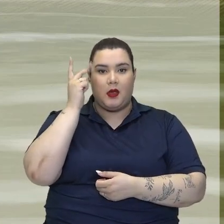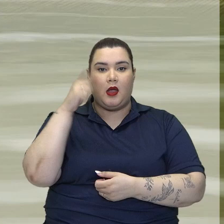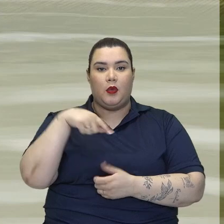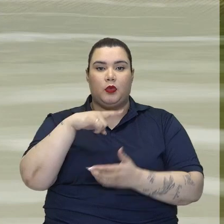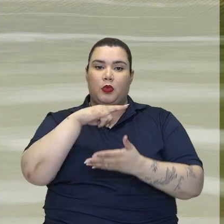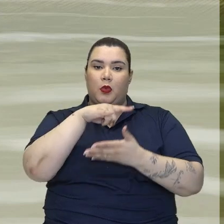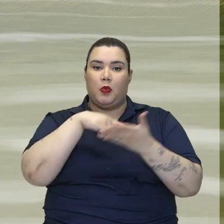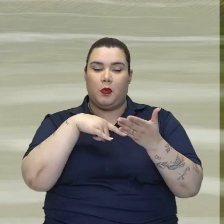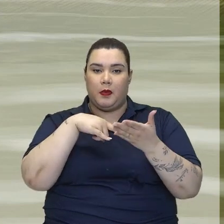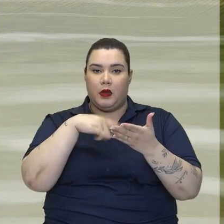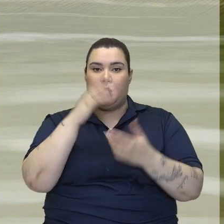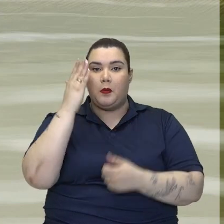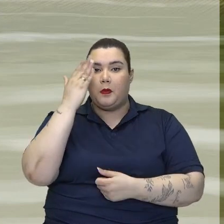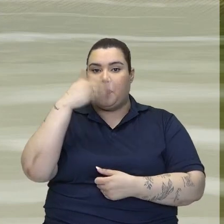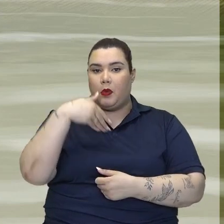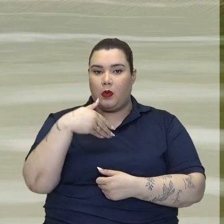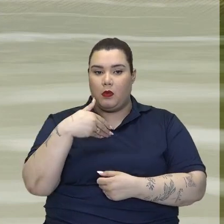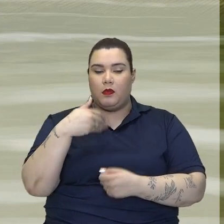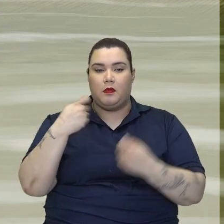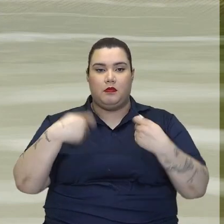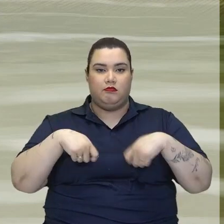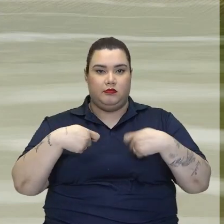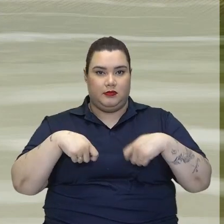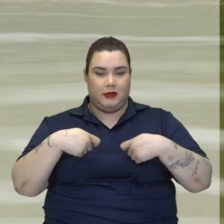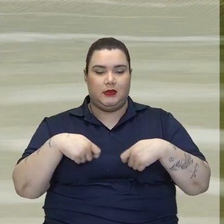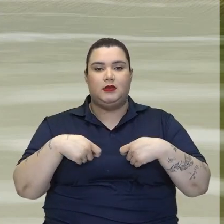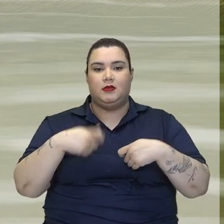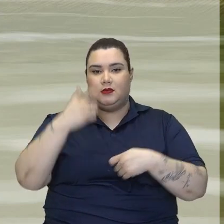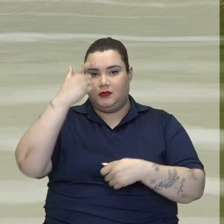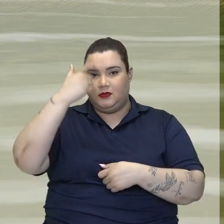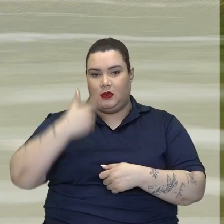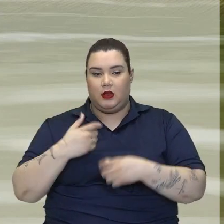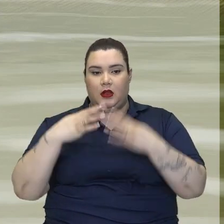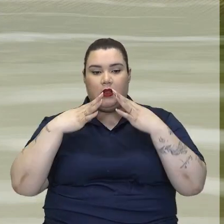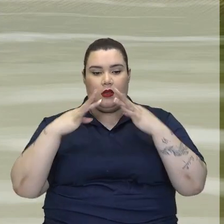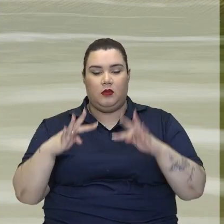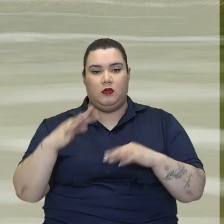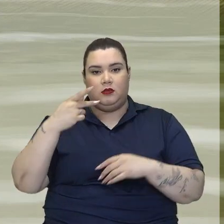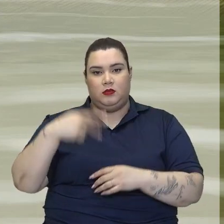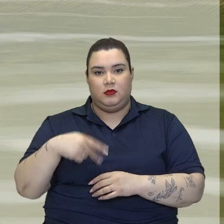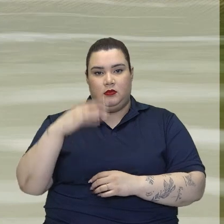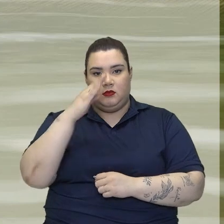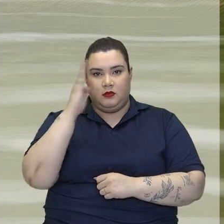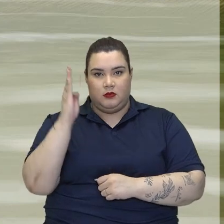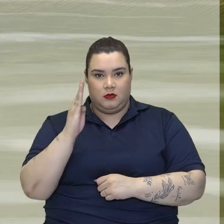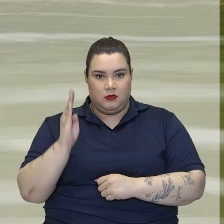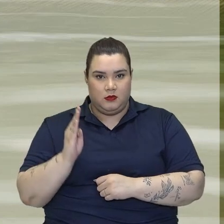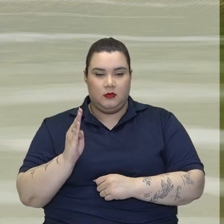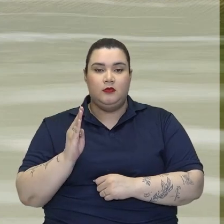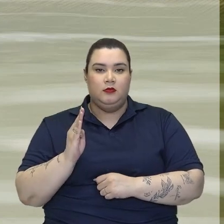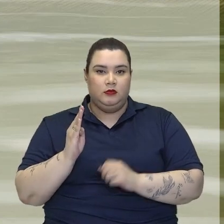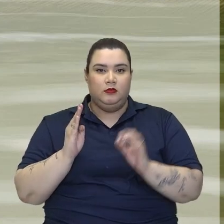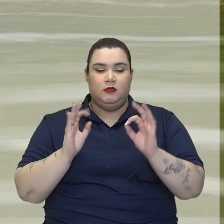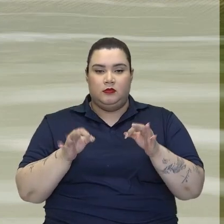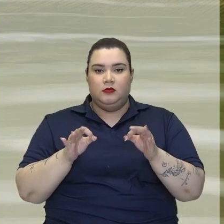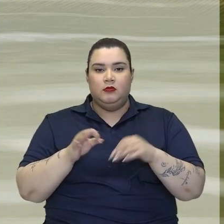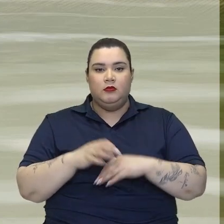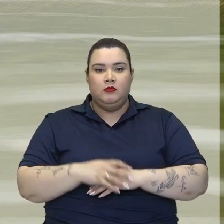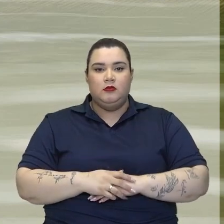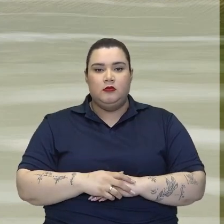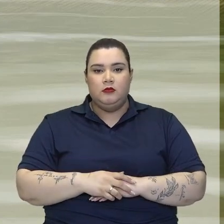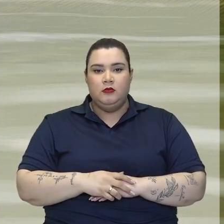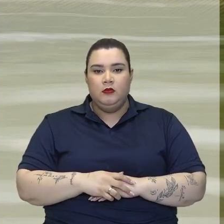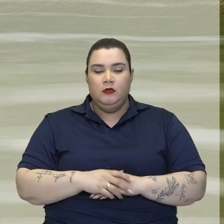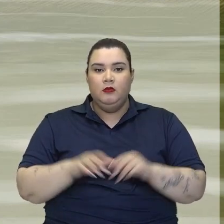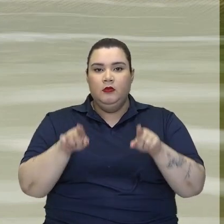documento necessário para que eu comprove ser brasileiro, ser um cidadão. Além